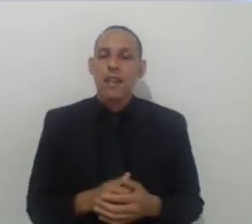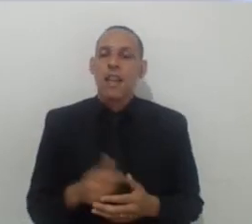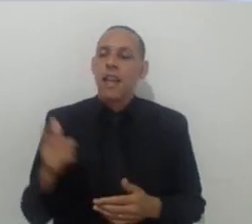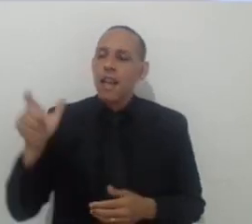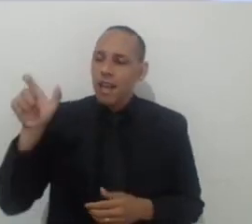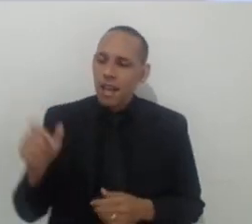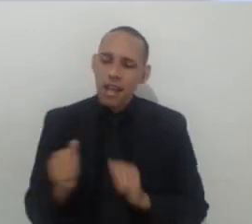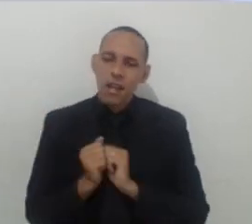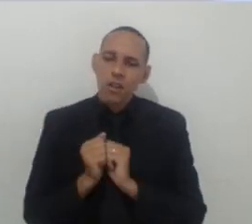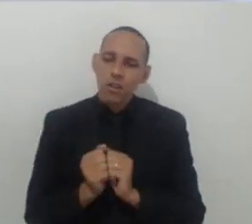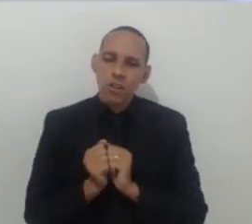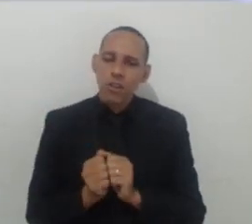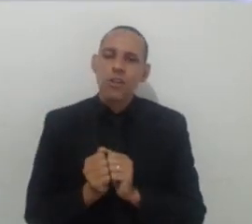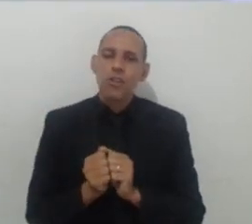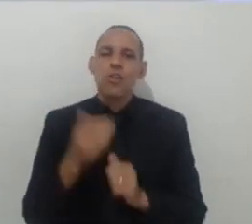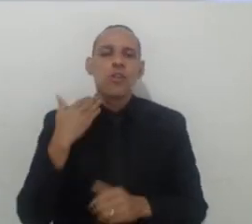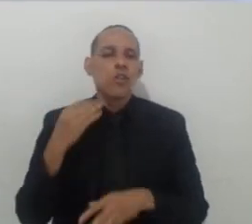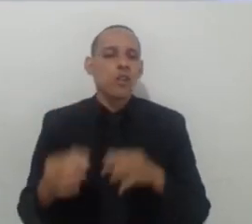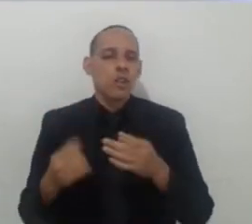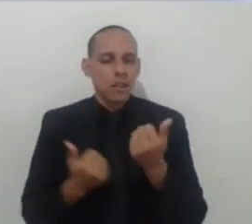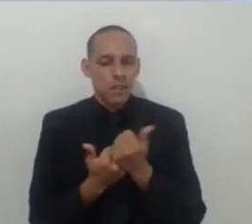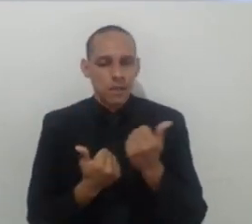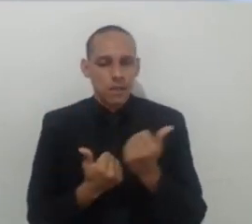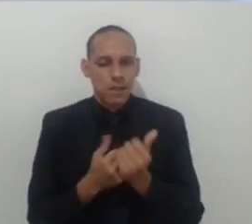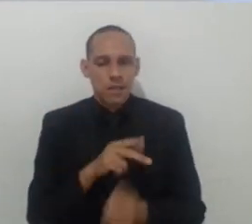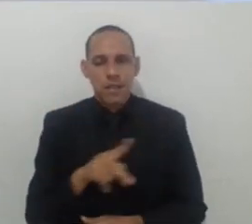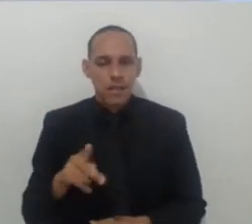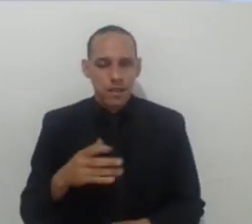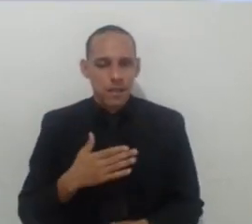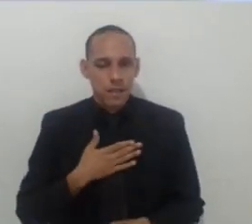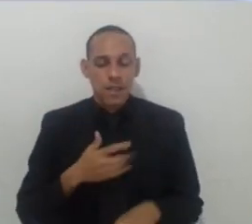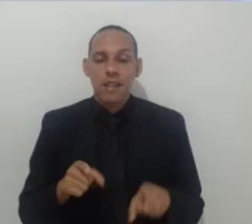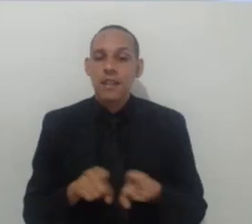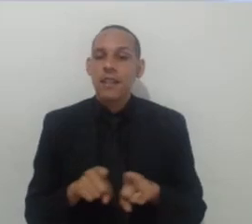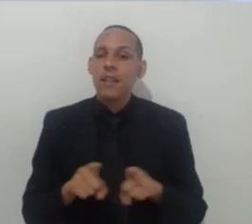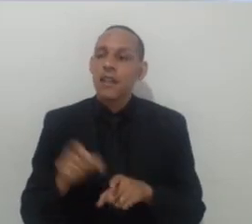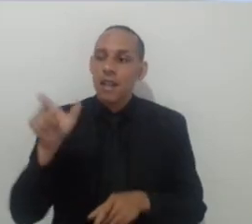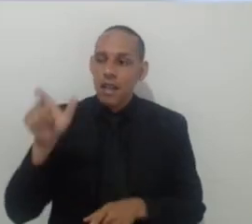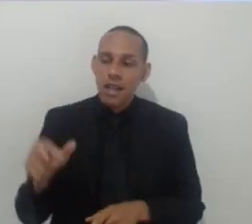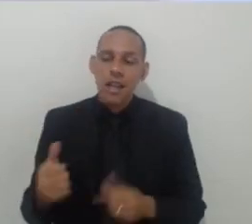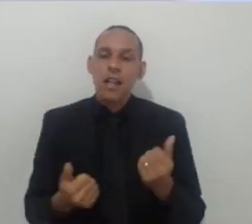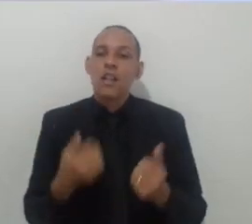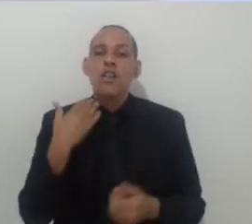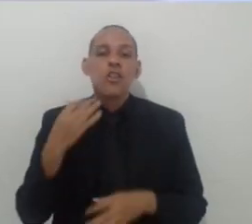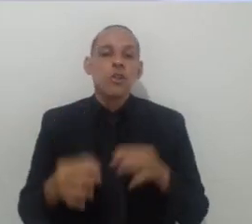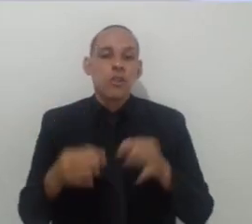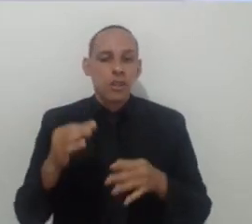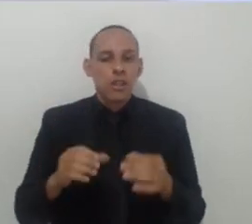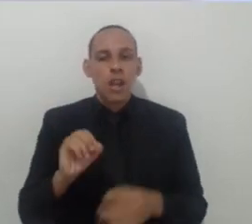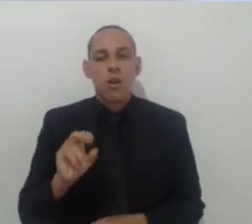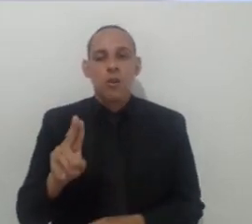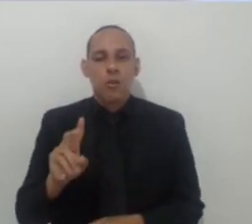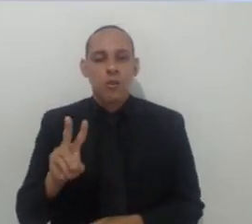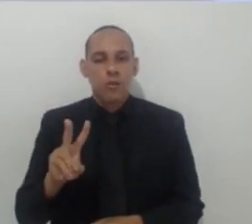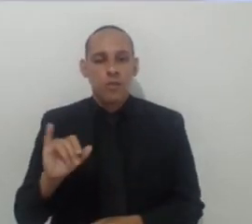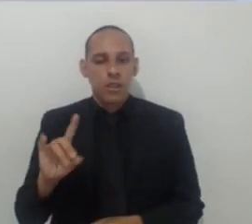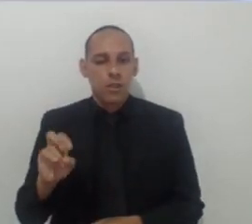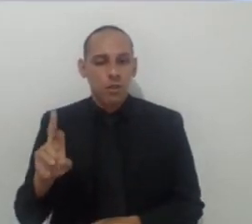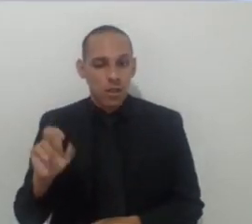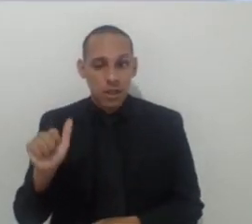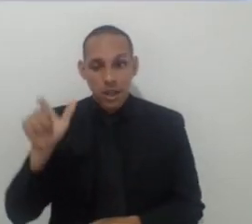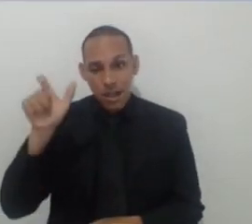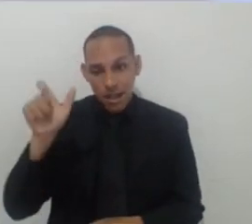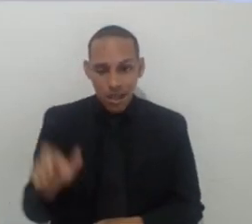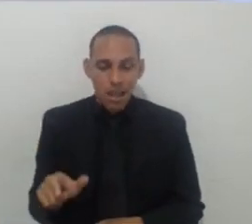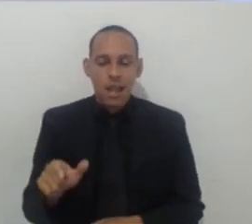juiz auxiliar desta presidência, bem como exerceu a função de juíza ouvidora deste TSE. Doutora Larissa realizou suas atribuições